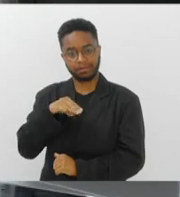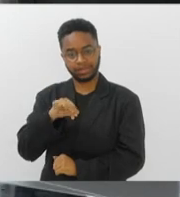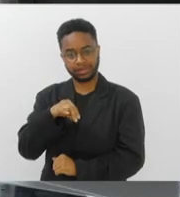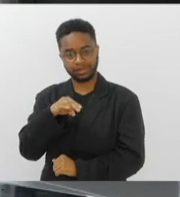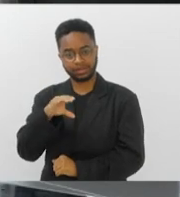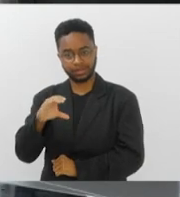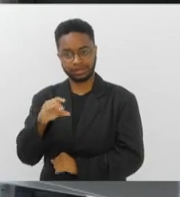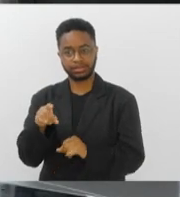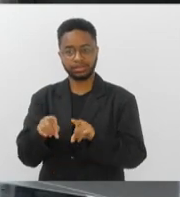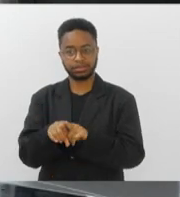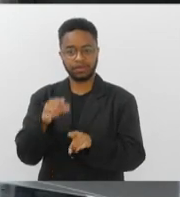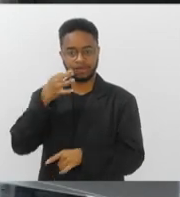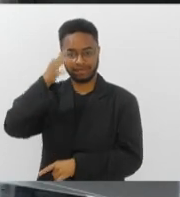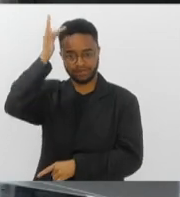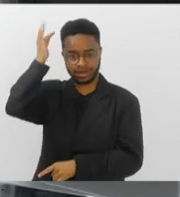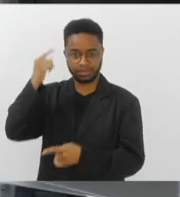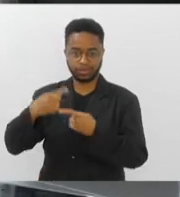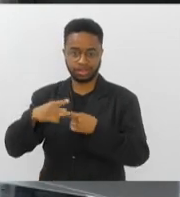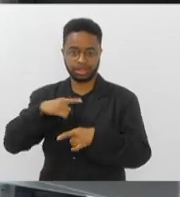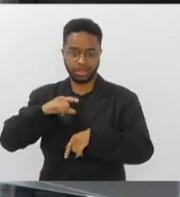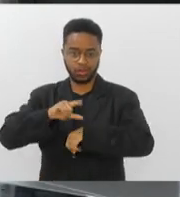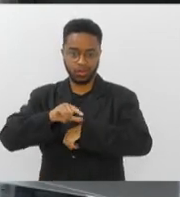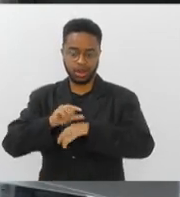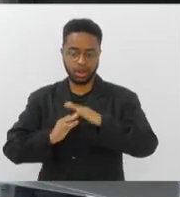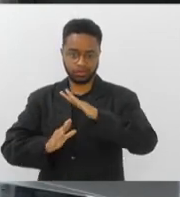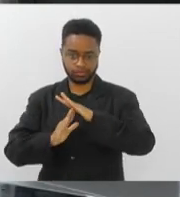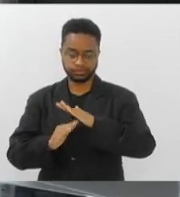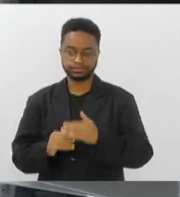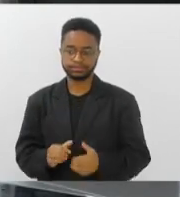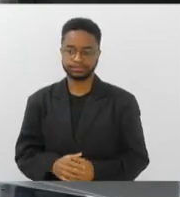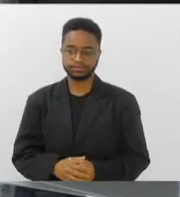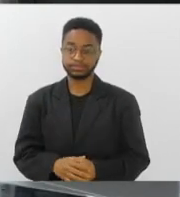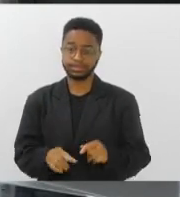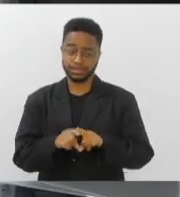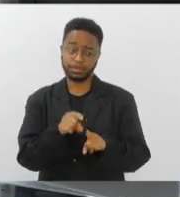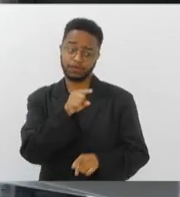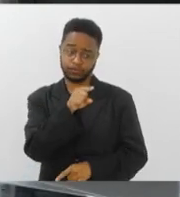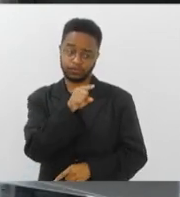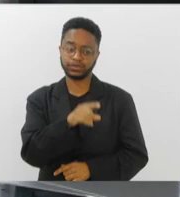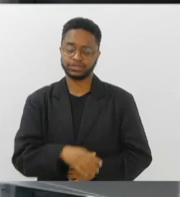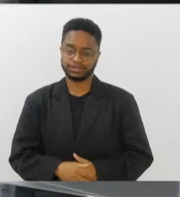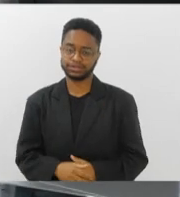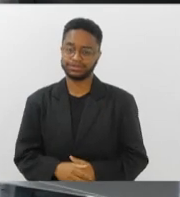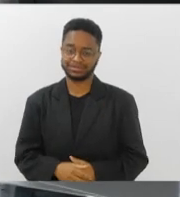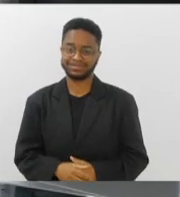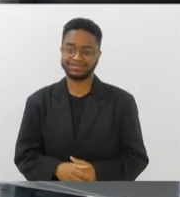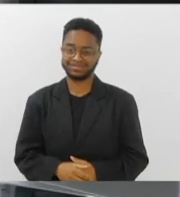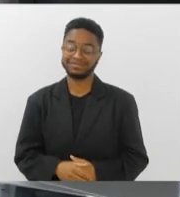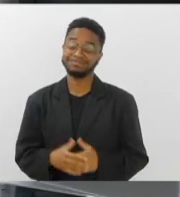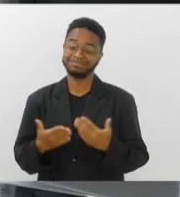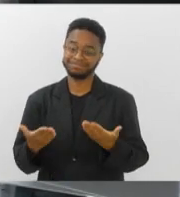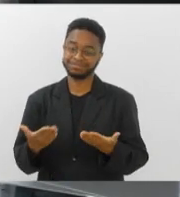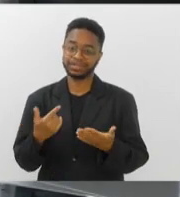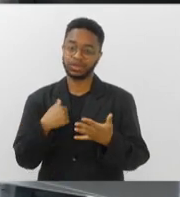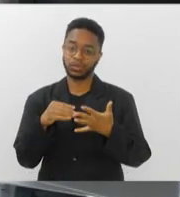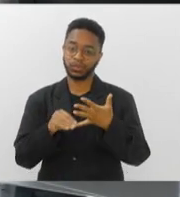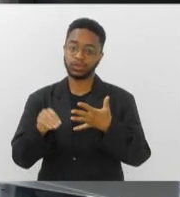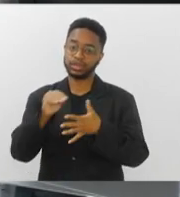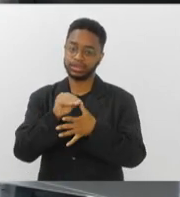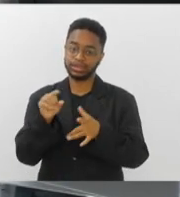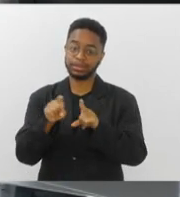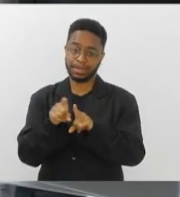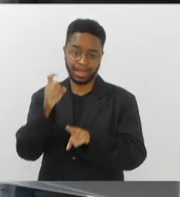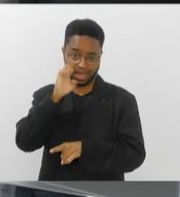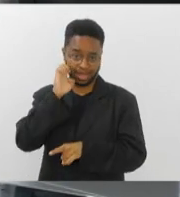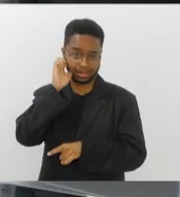Fred, que amorosas. Tem hora. Vossa Excelência também? Também. Eu passo... Erika Takimoto também. Qual que